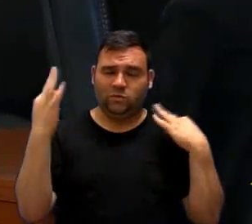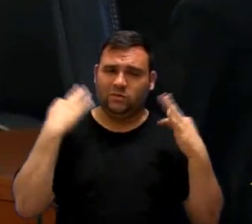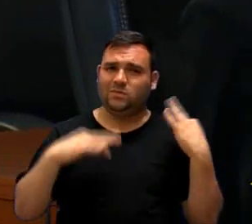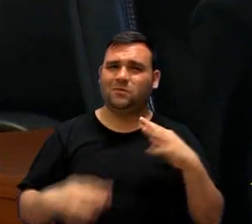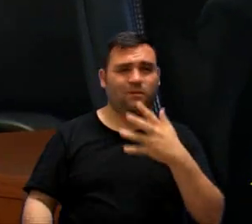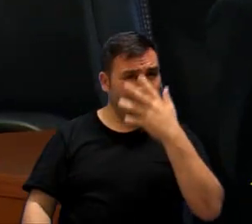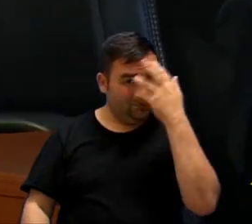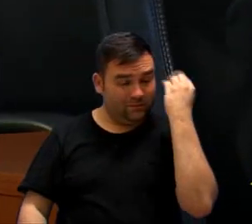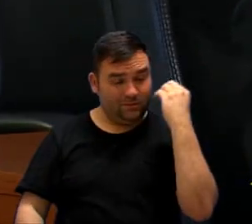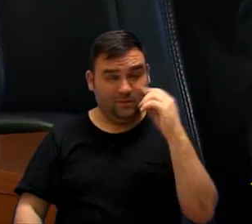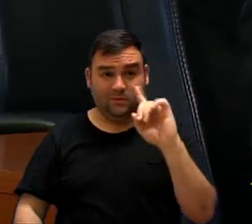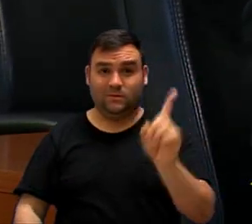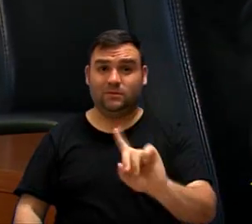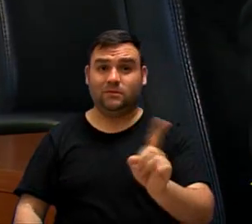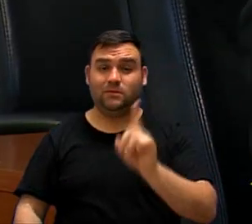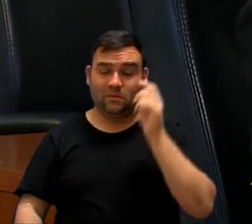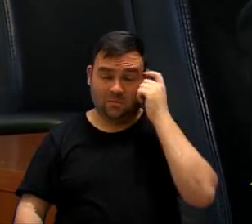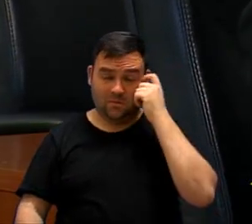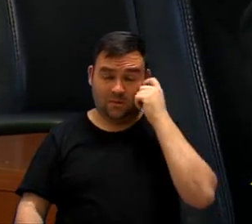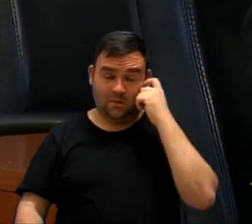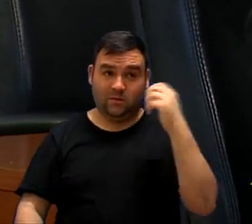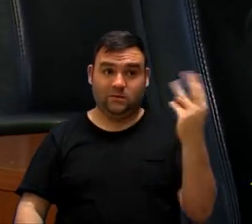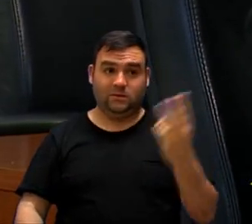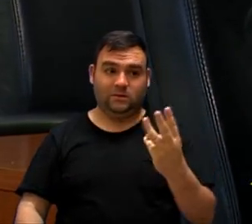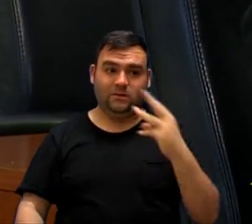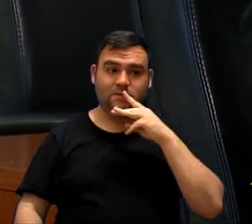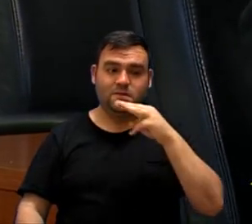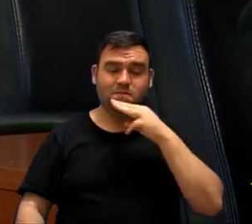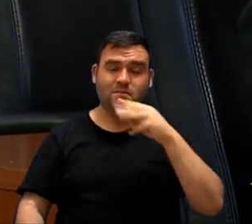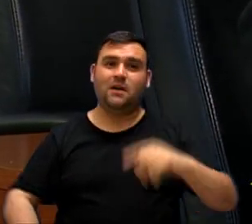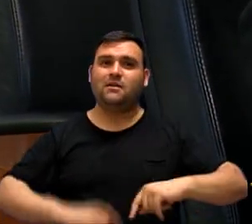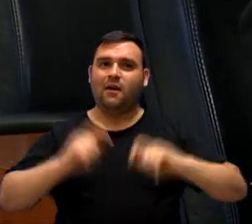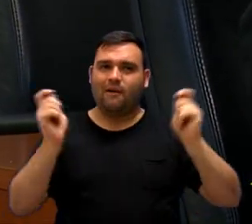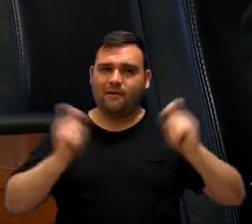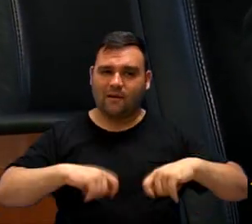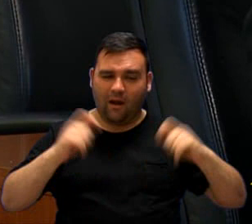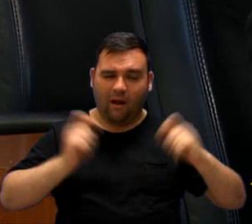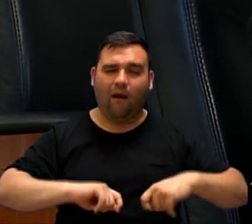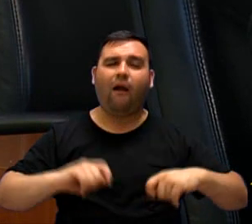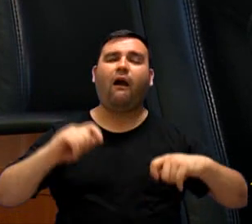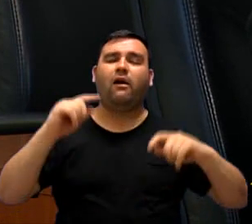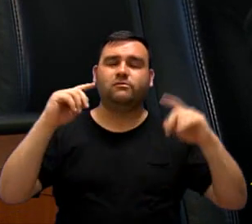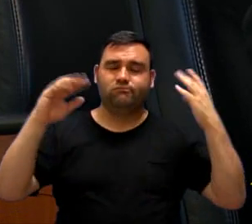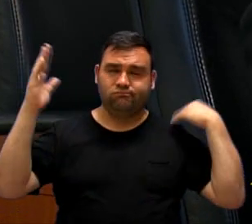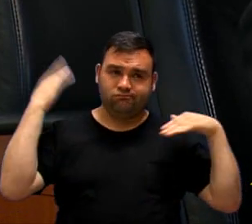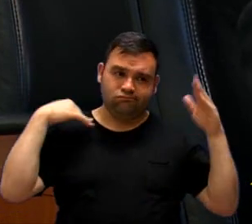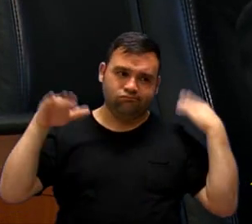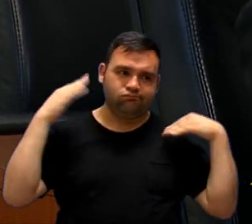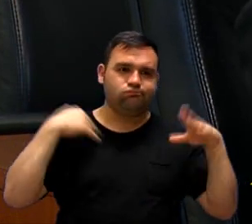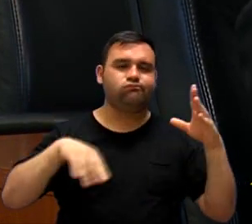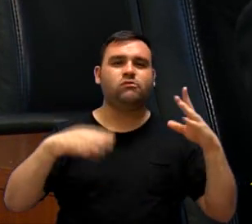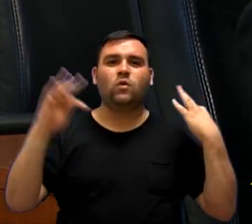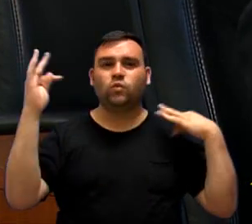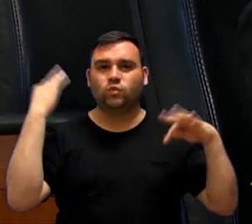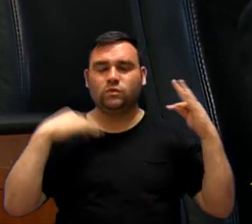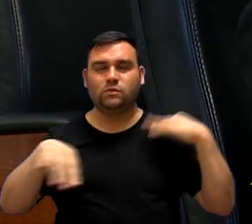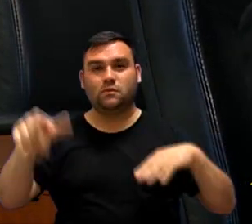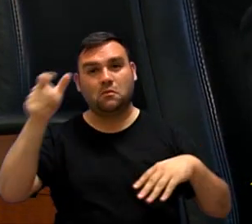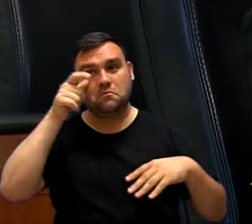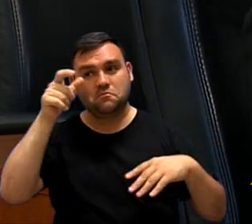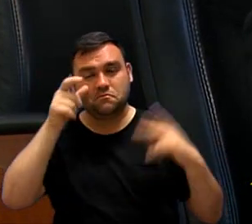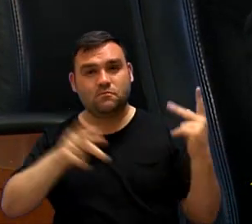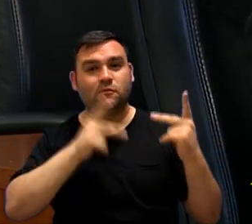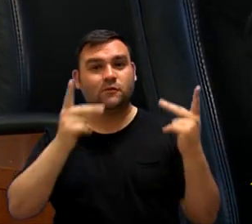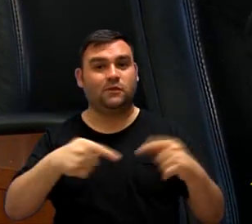não esquecendo de que a 3 de março tem todo um potencial turístico que pode ser muito